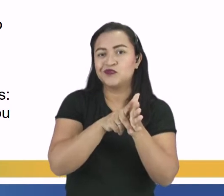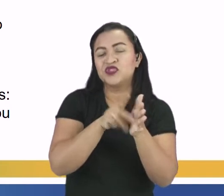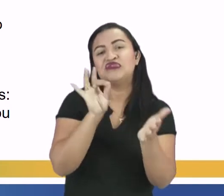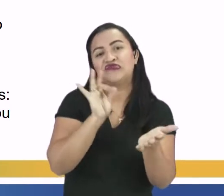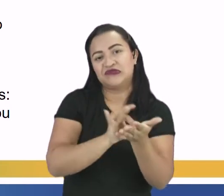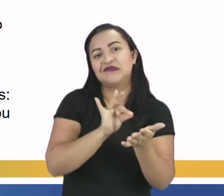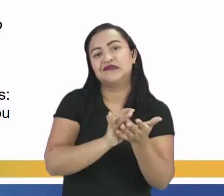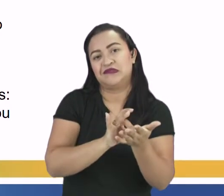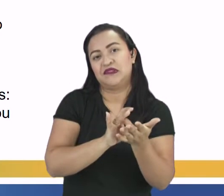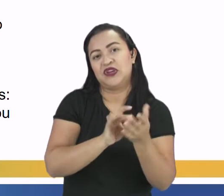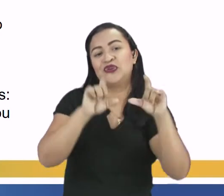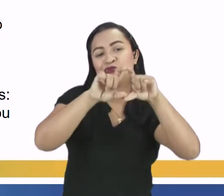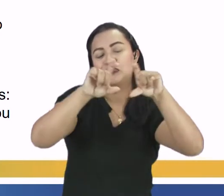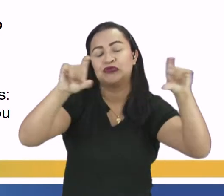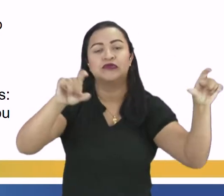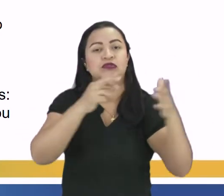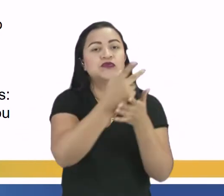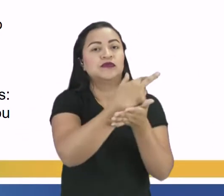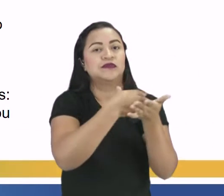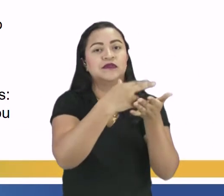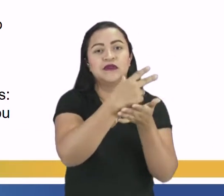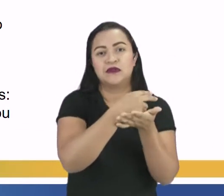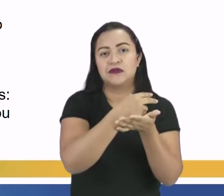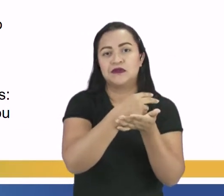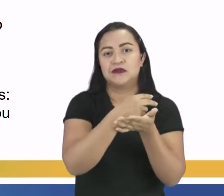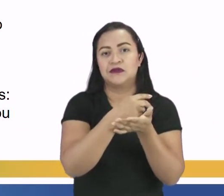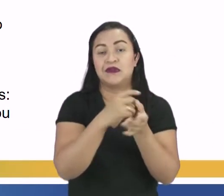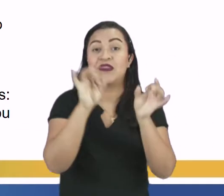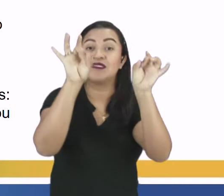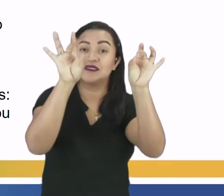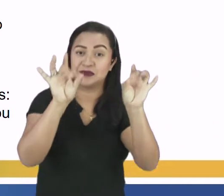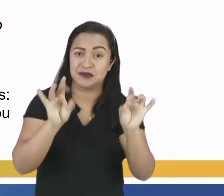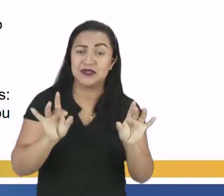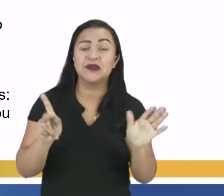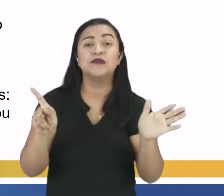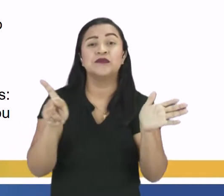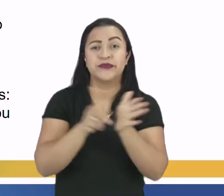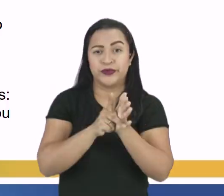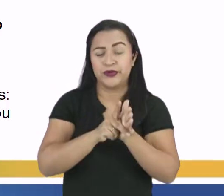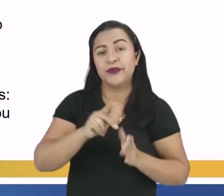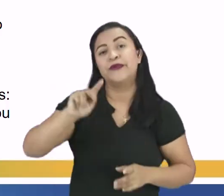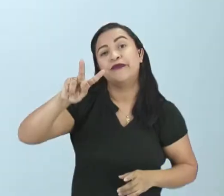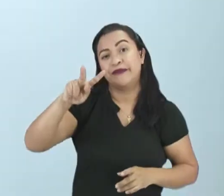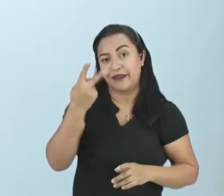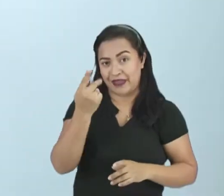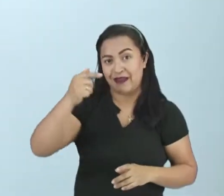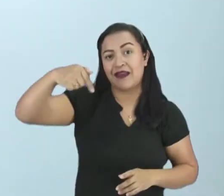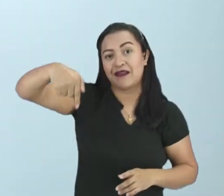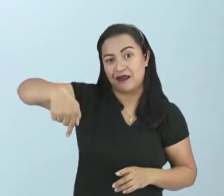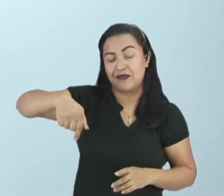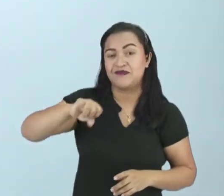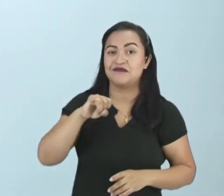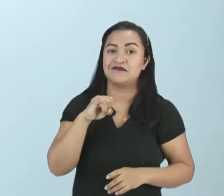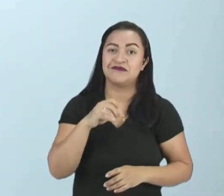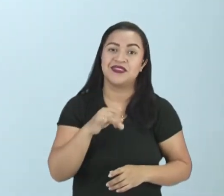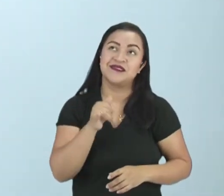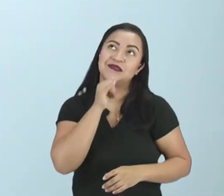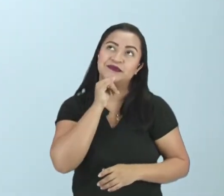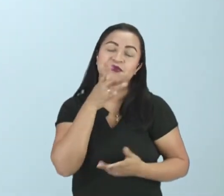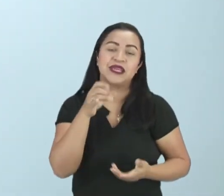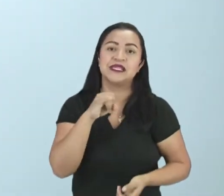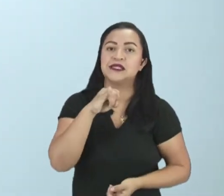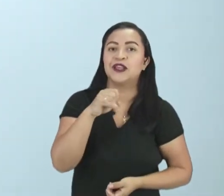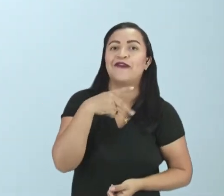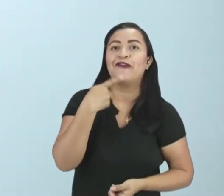que ajudam a tornar as HQs o quê? Um gênero específico. Então, se fala em história em quadrinhos, logo se vem à nossa